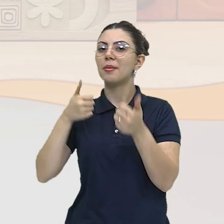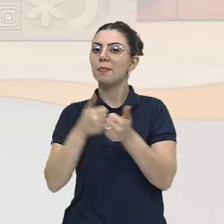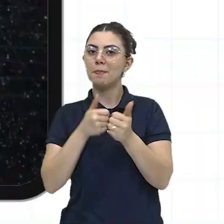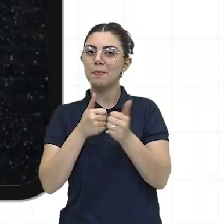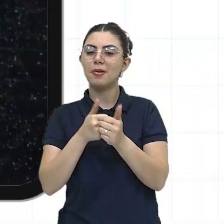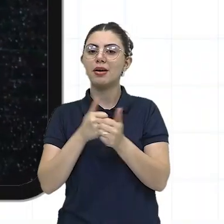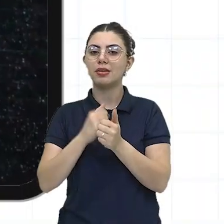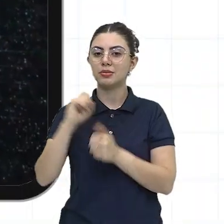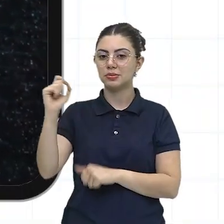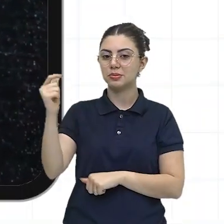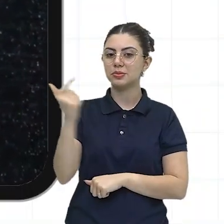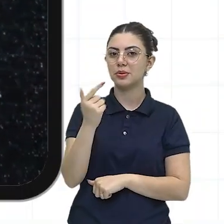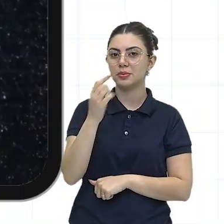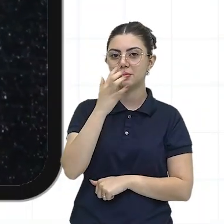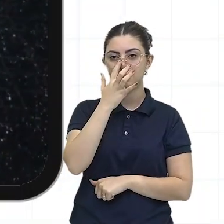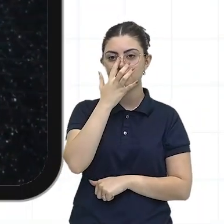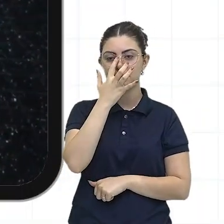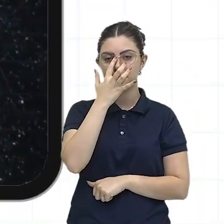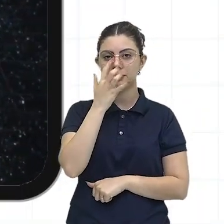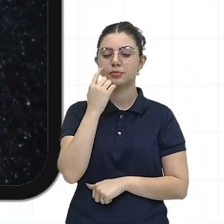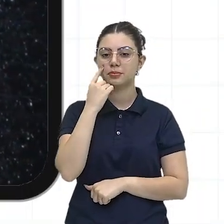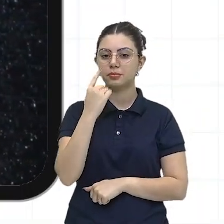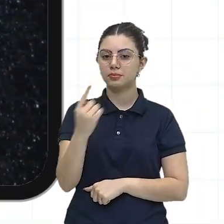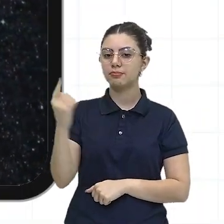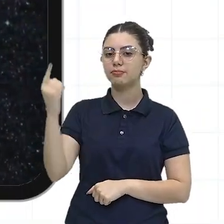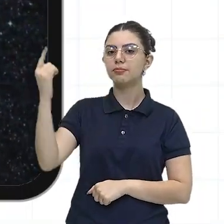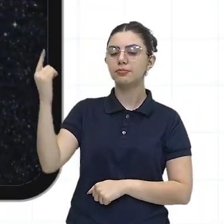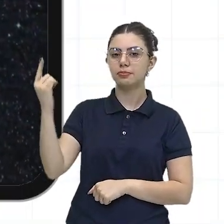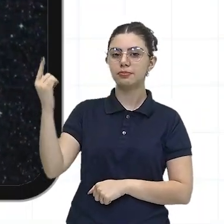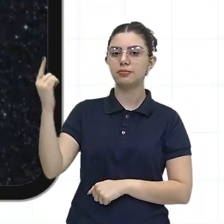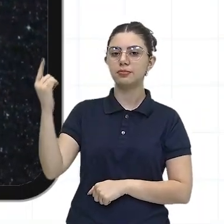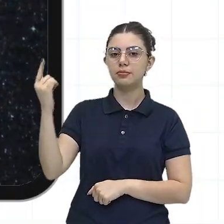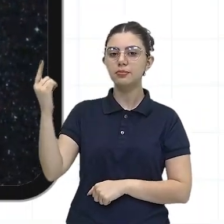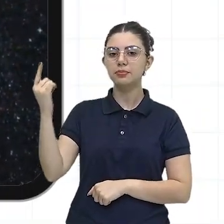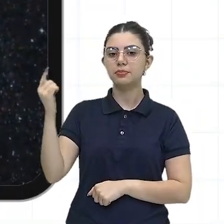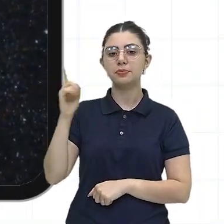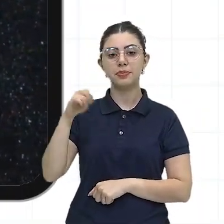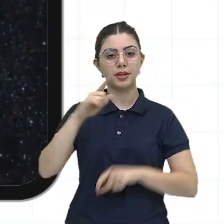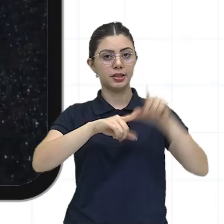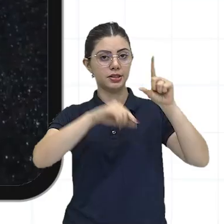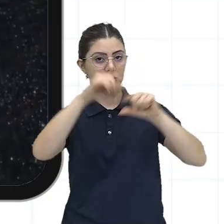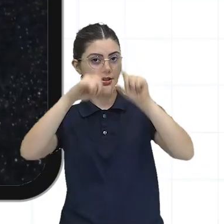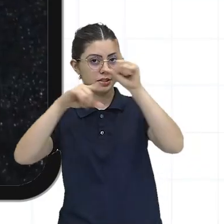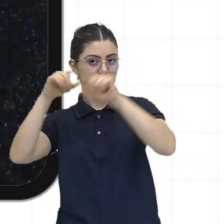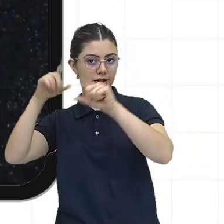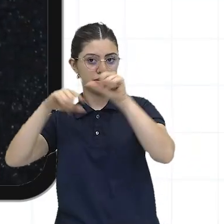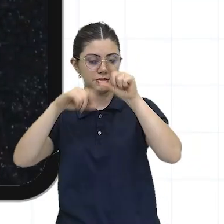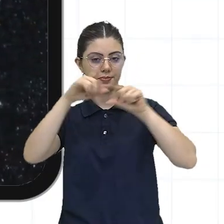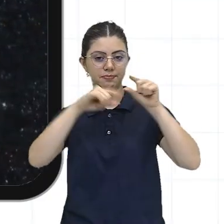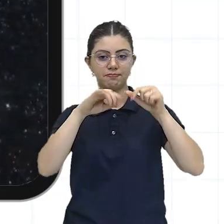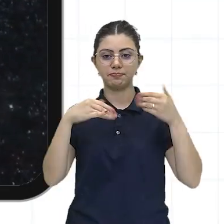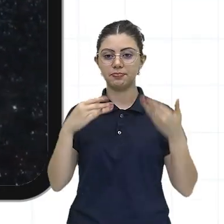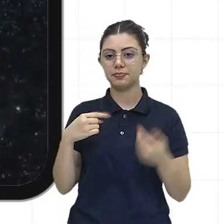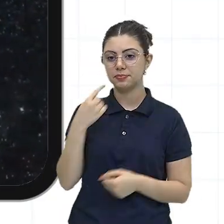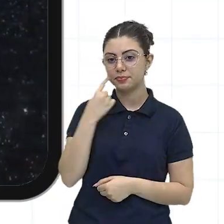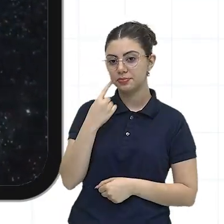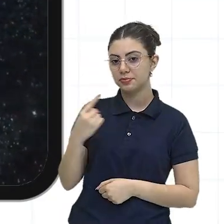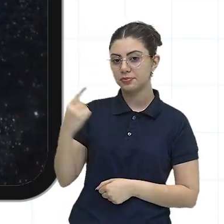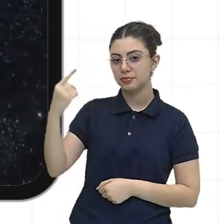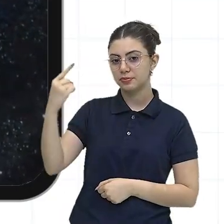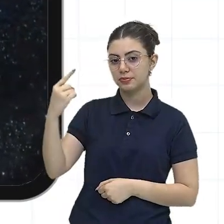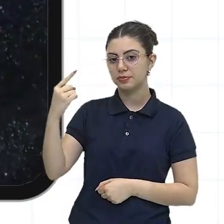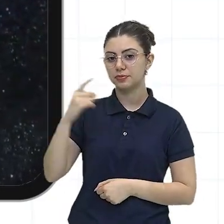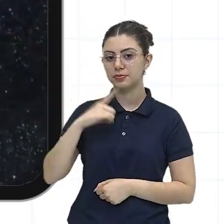do Sol. Observem na imagem essas estrelas, onde a gente pode verificar aí que